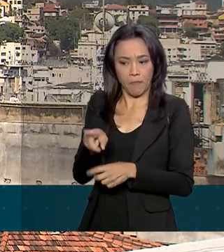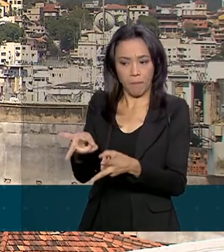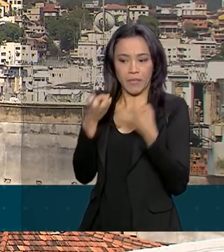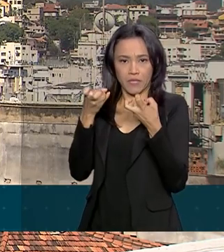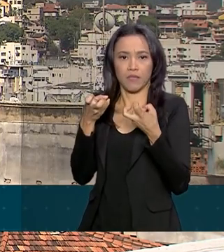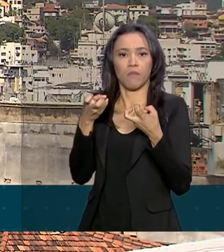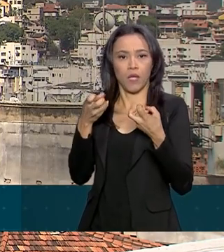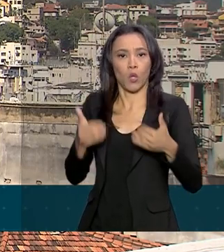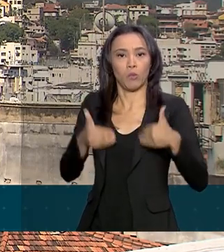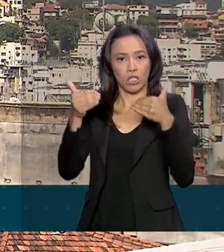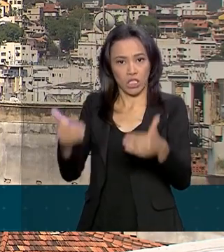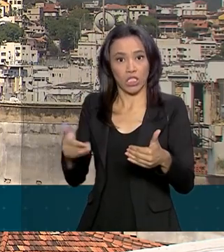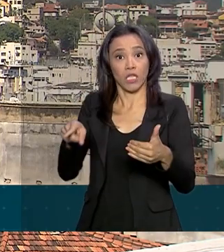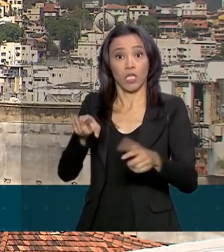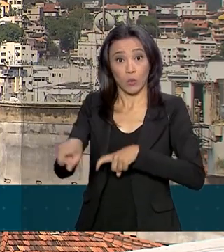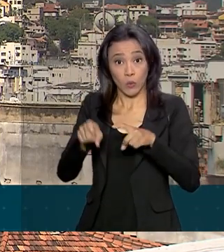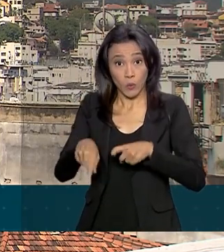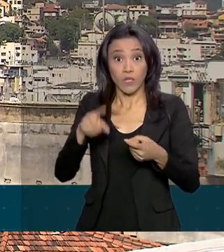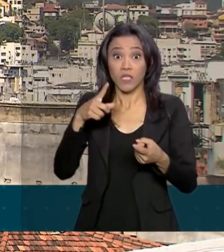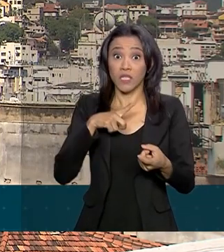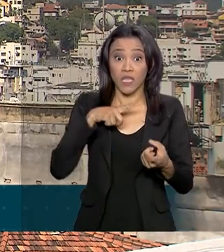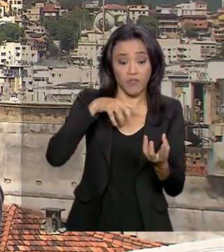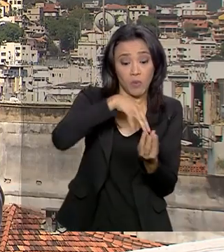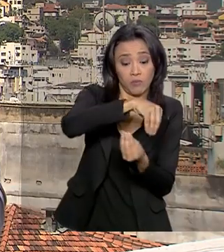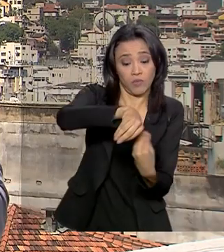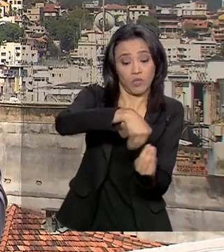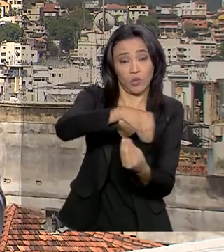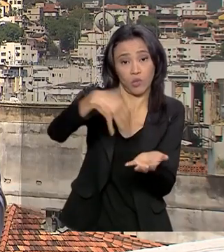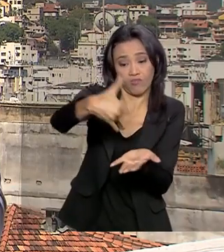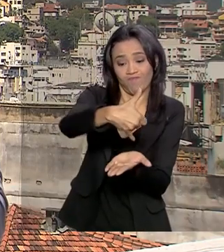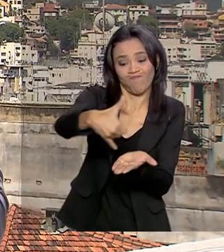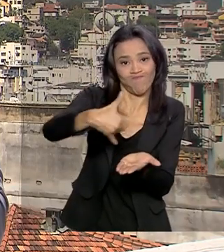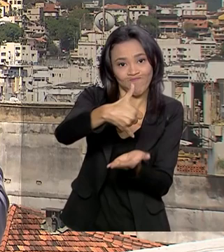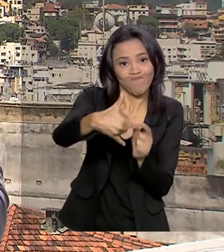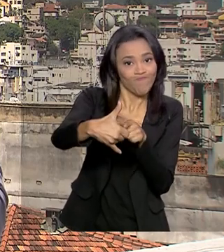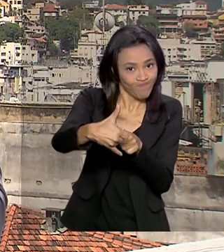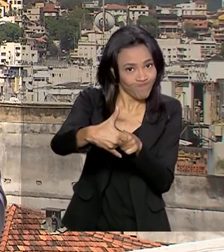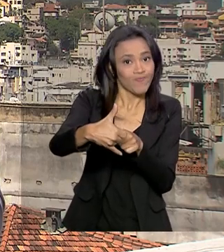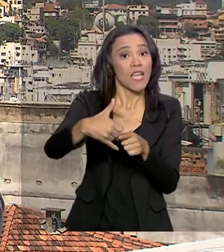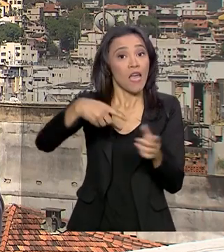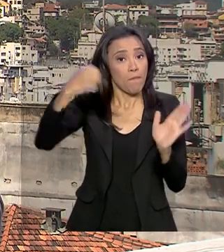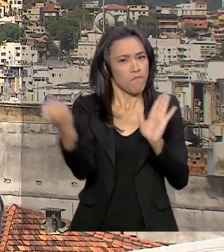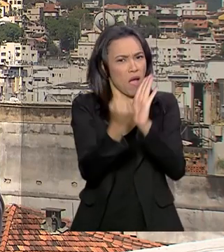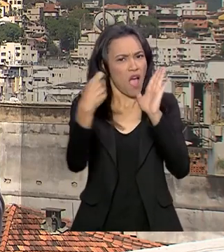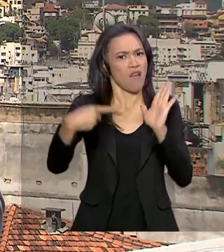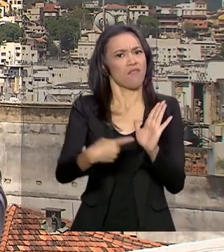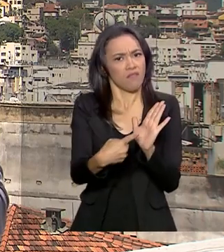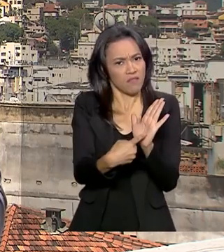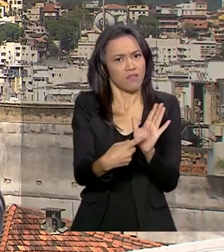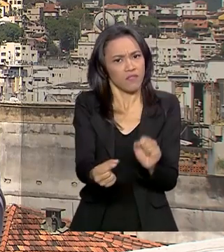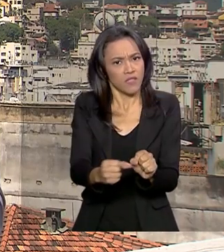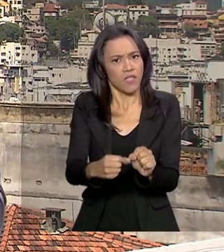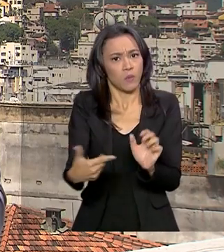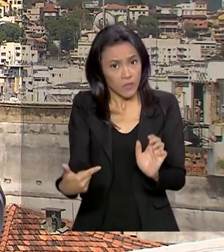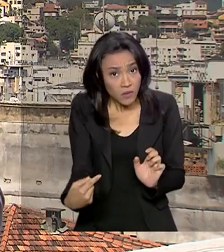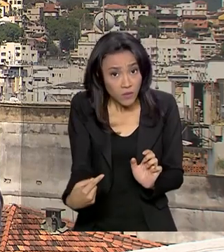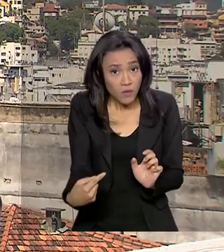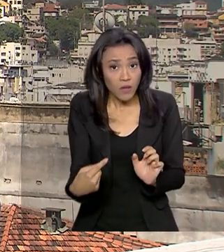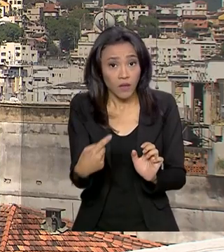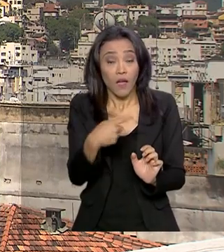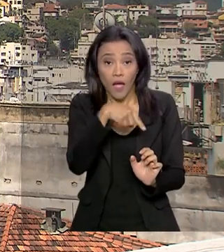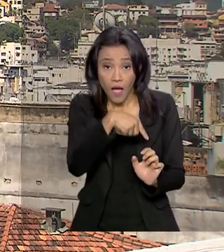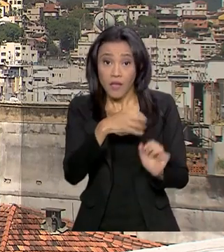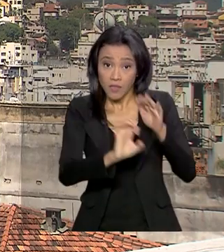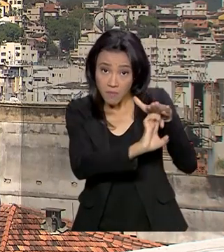mistura de óleo de soja e óleo de origem desconhecida. A consequência é que as marcas que adulteraram o produto vão ficar com a